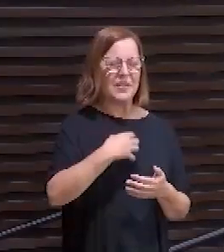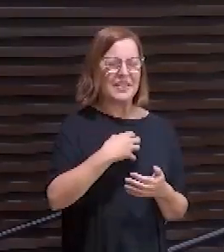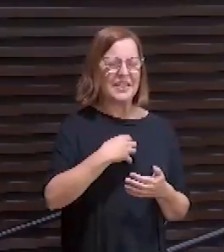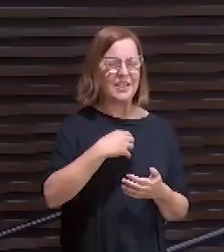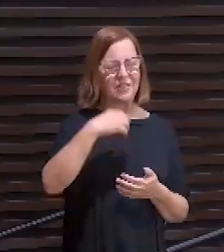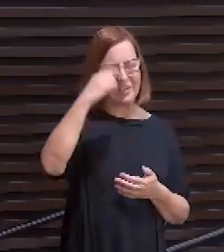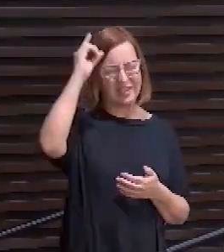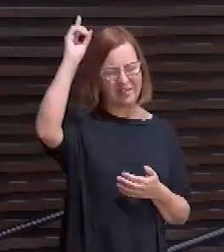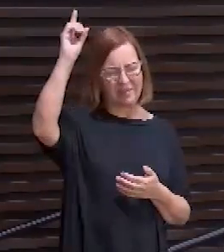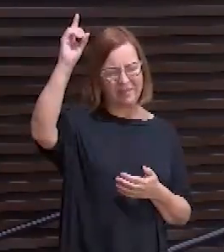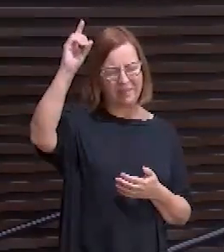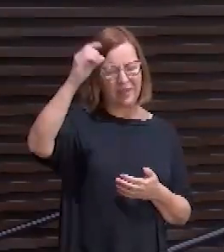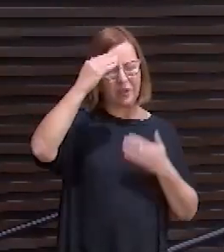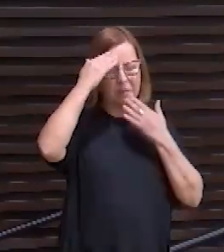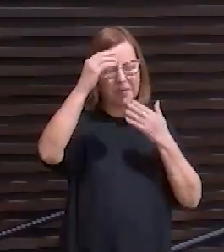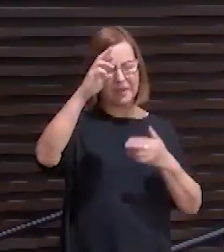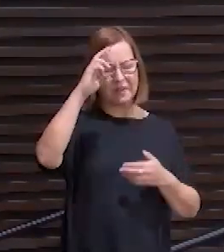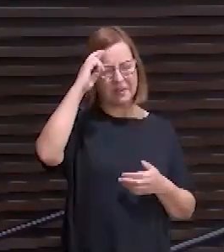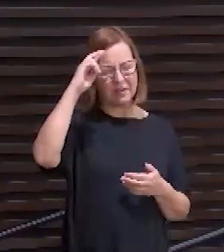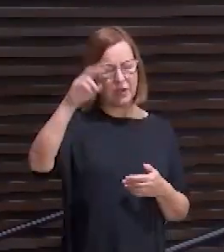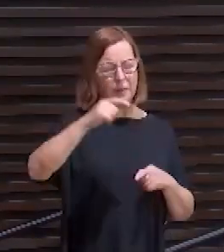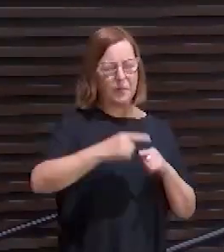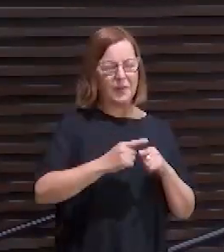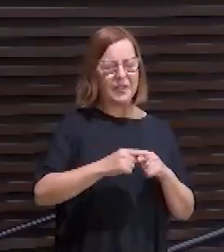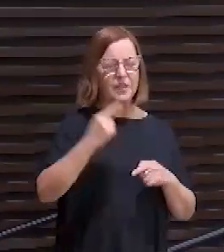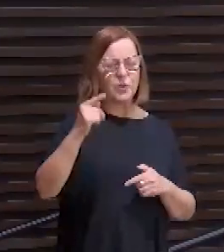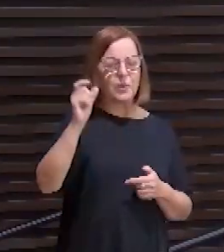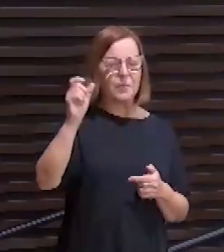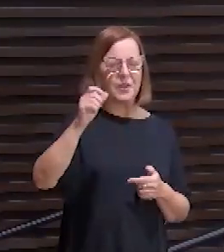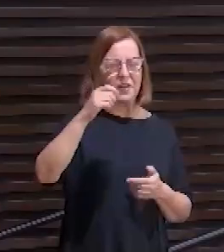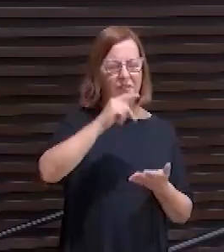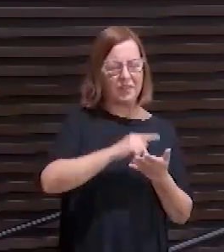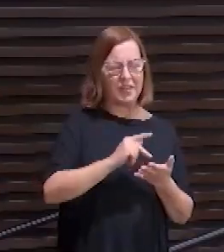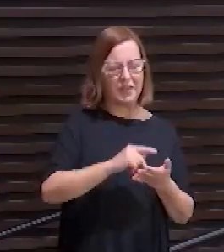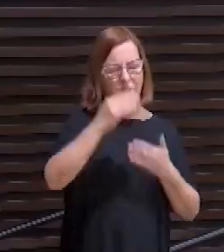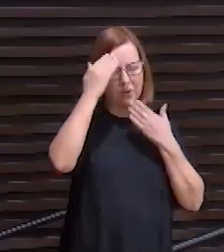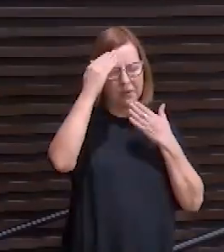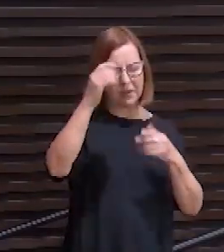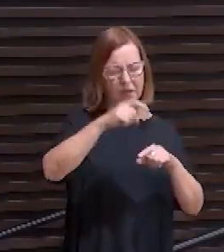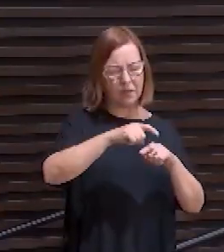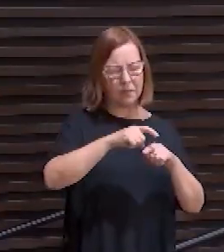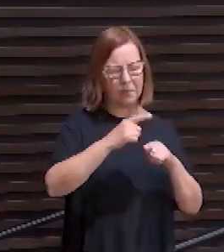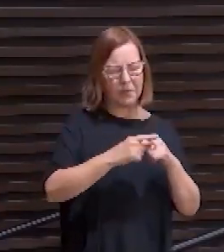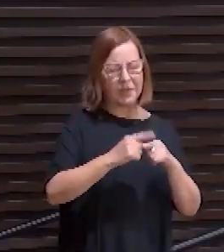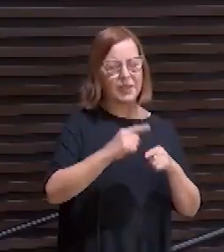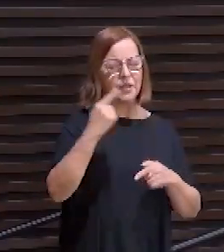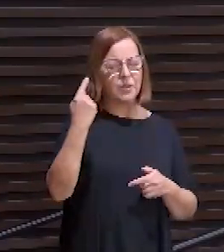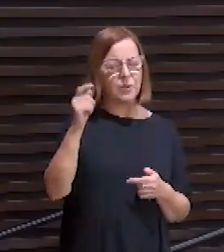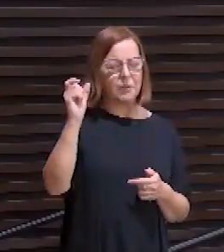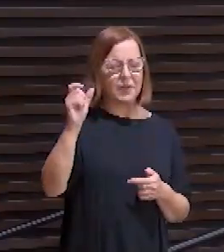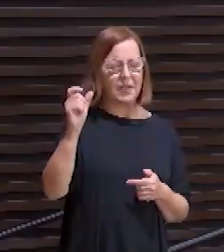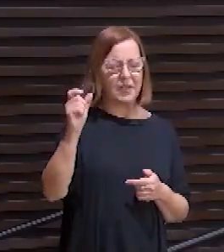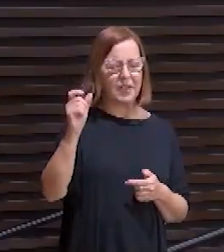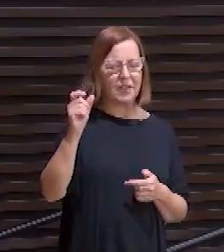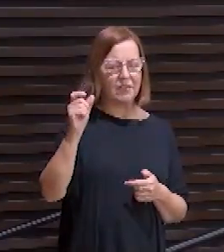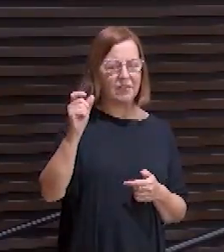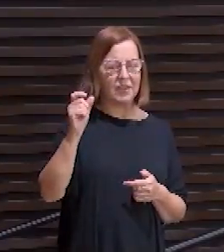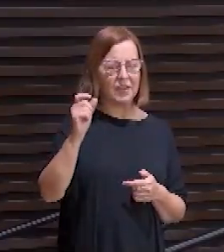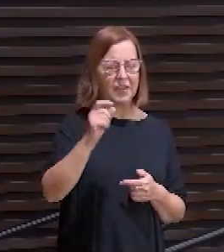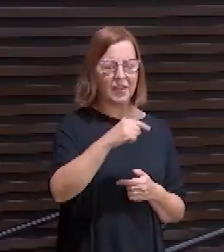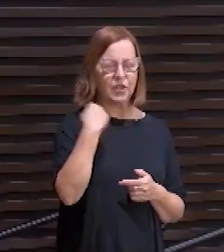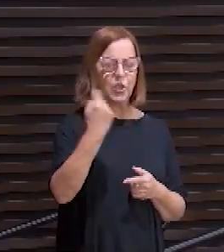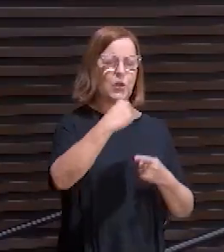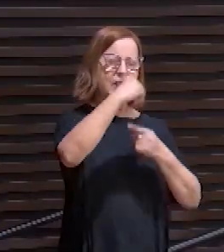Senhor, porque a Tua palavra é a verdade. Obrigado porque a Tua palavra é aquilo que nos